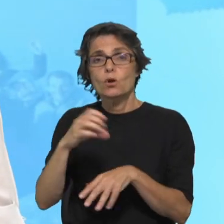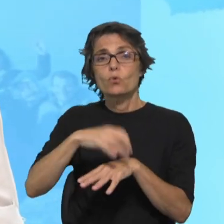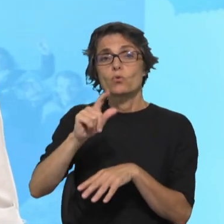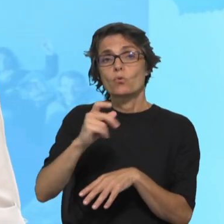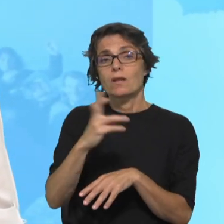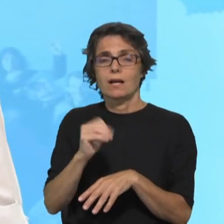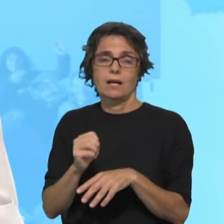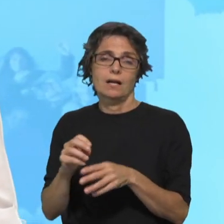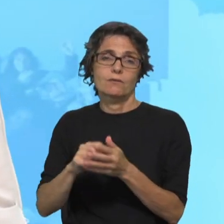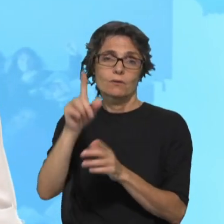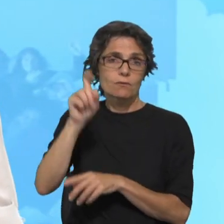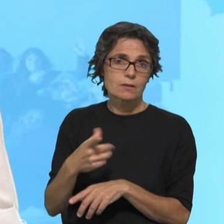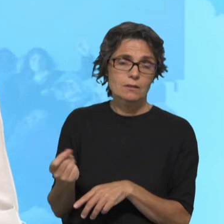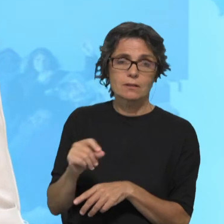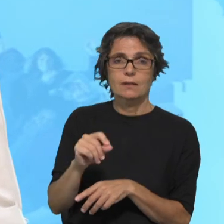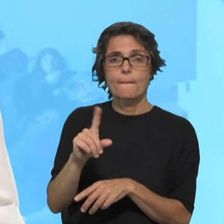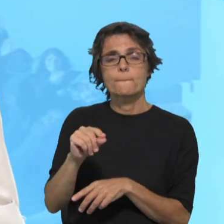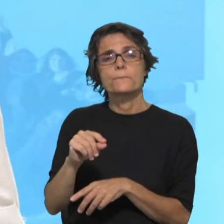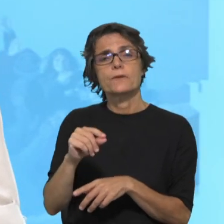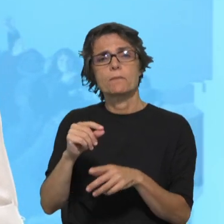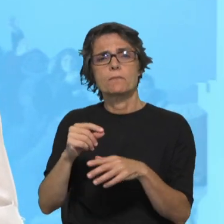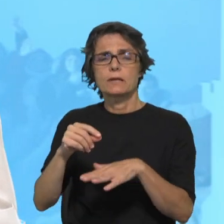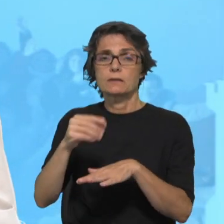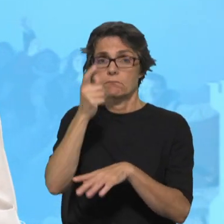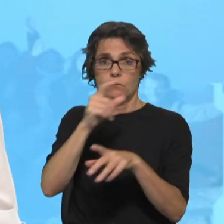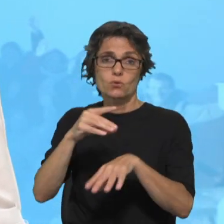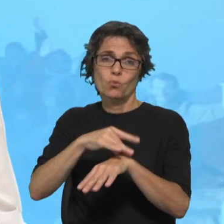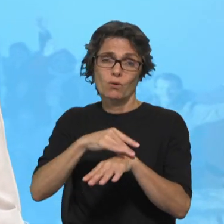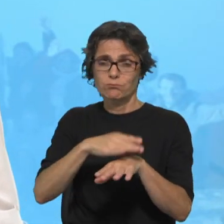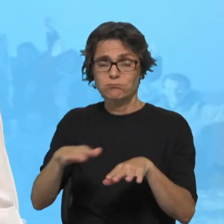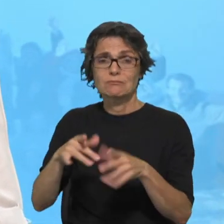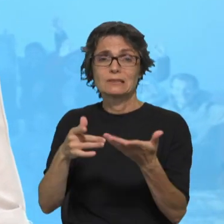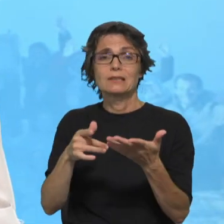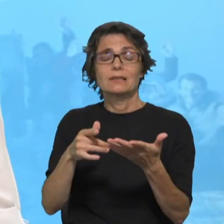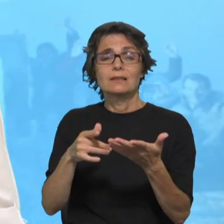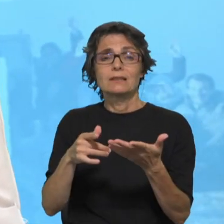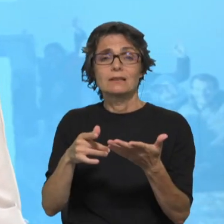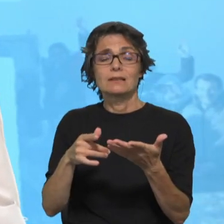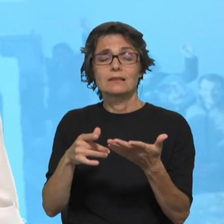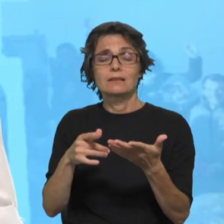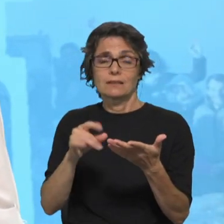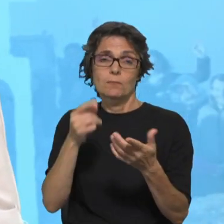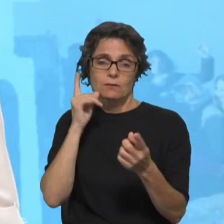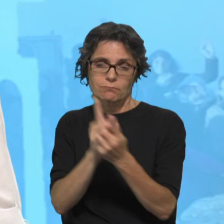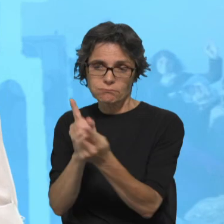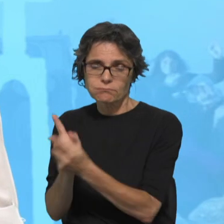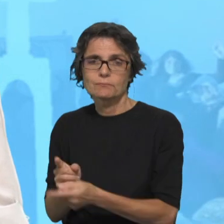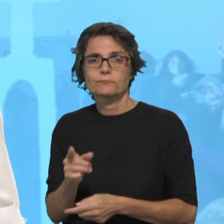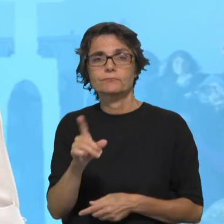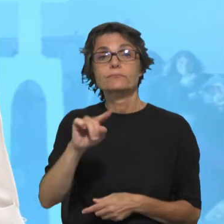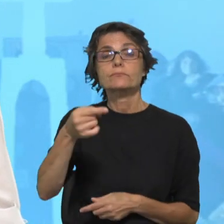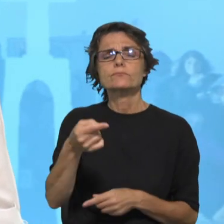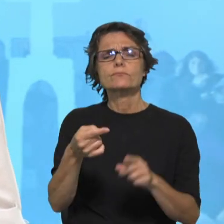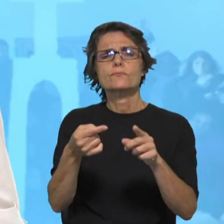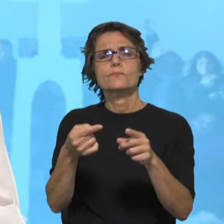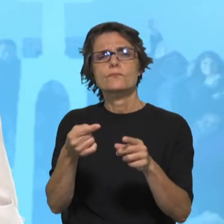dia, também as visitas a acamados, a doentes, e depois toda esta parte mais social e depois toda a parte